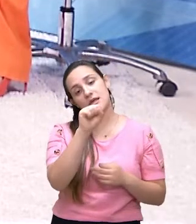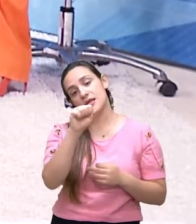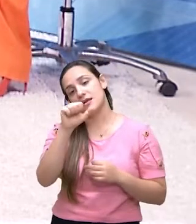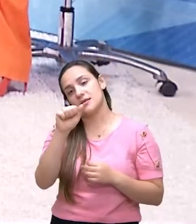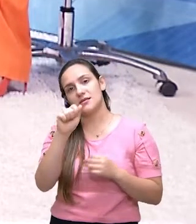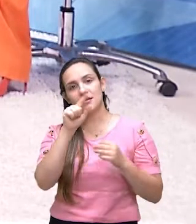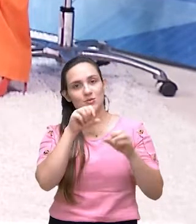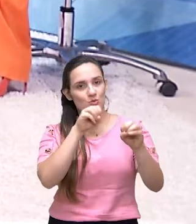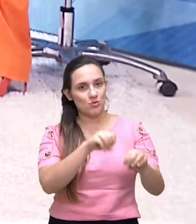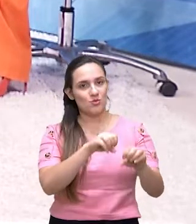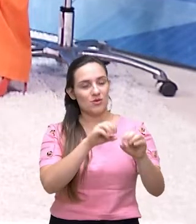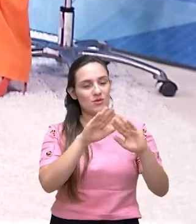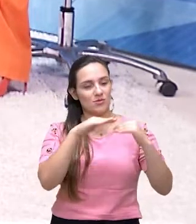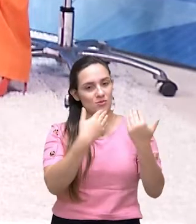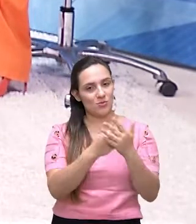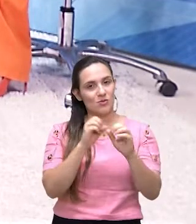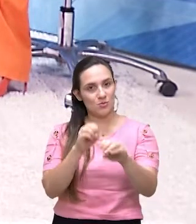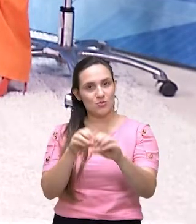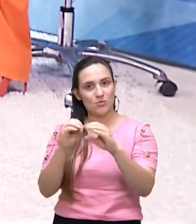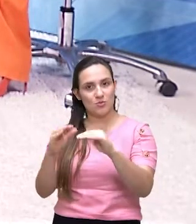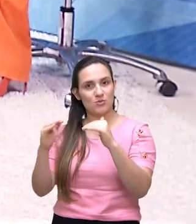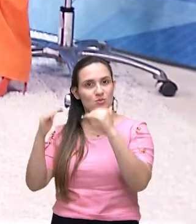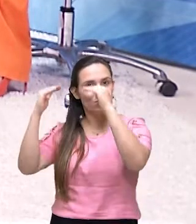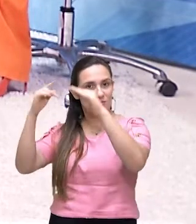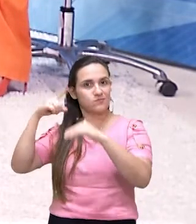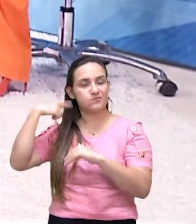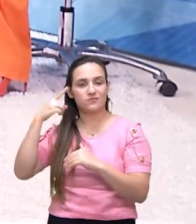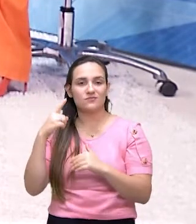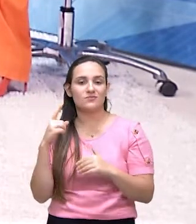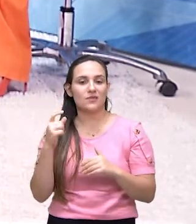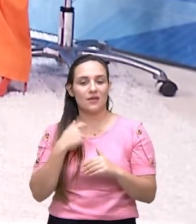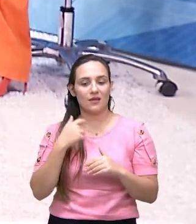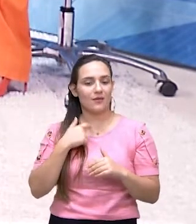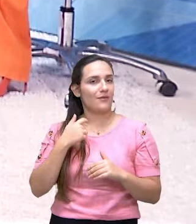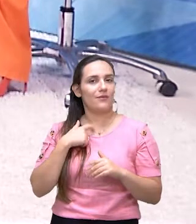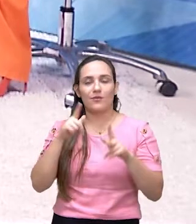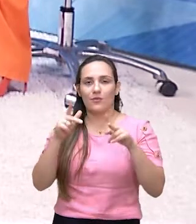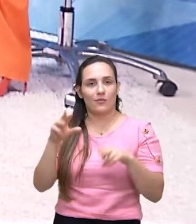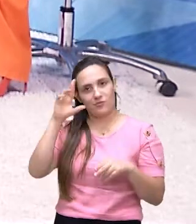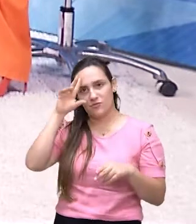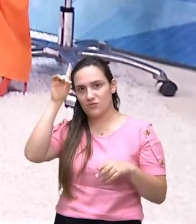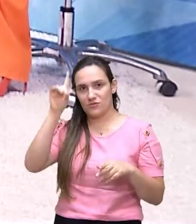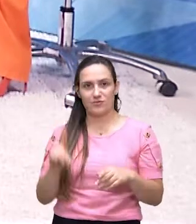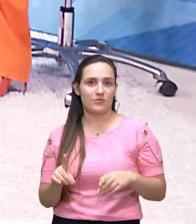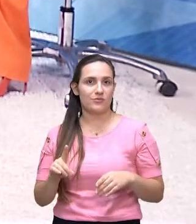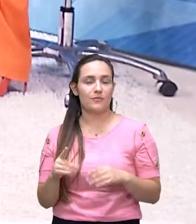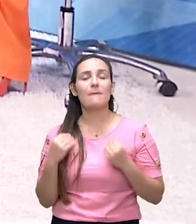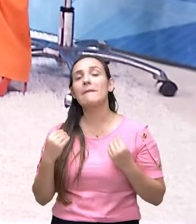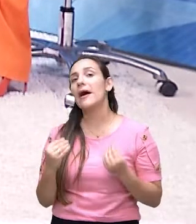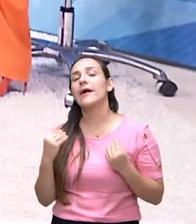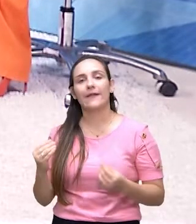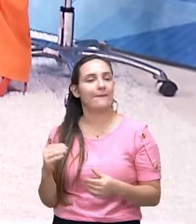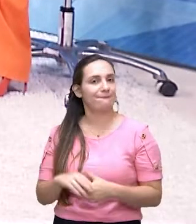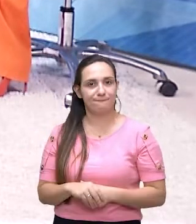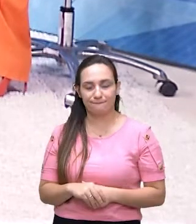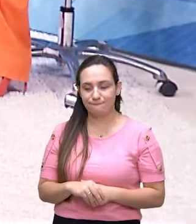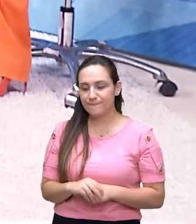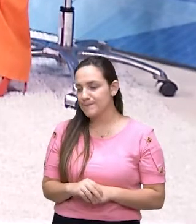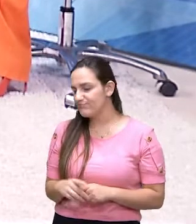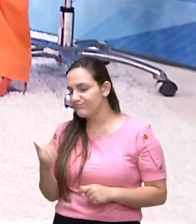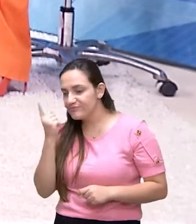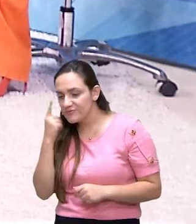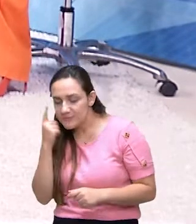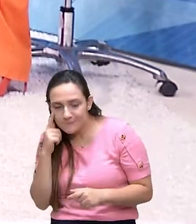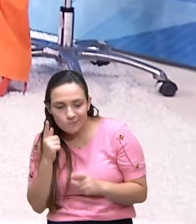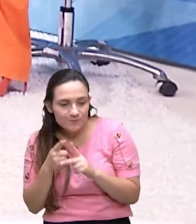aí as vezes eu me imagino como Aquela diretora de escola de quarta série muitas vezes essa é a nossa função de